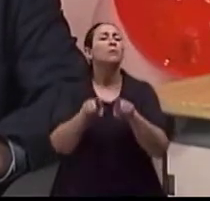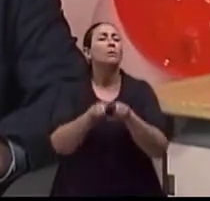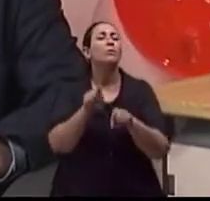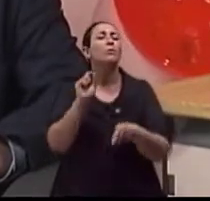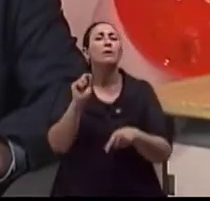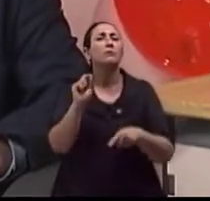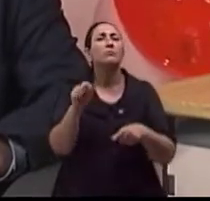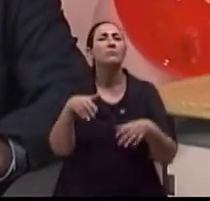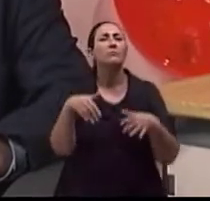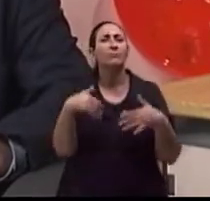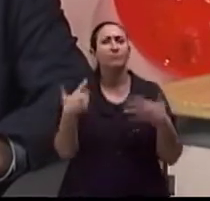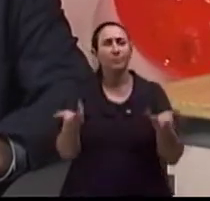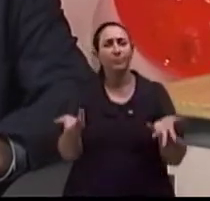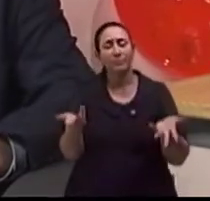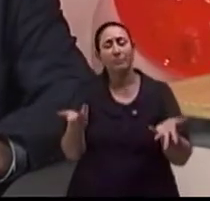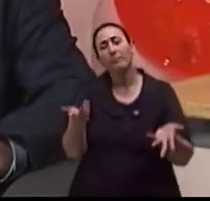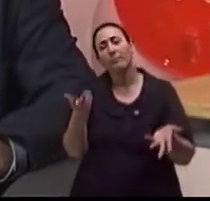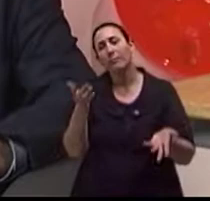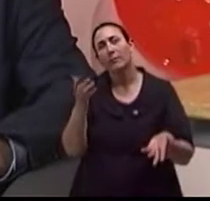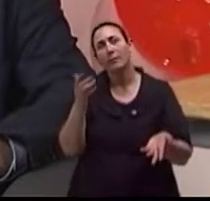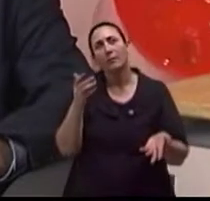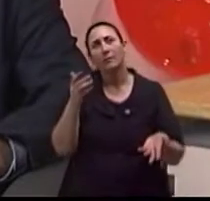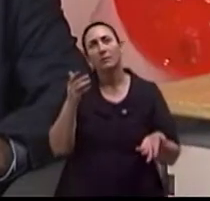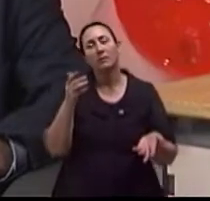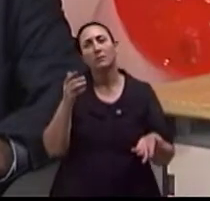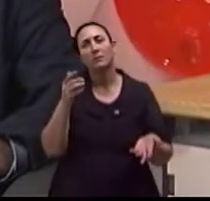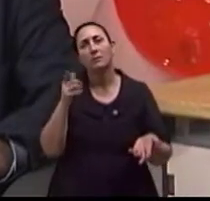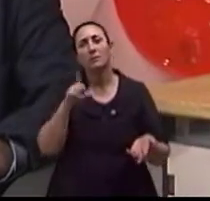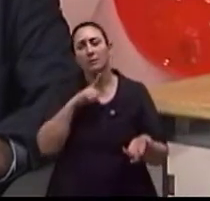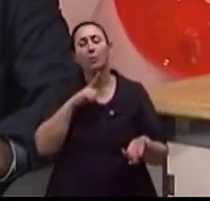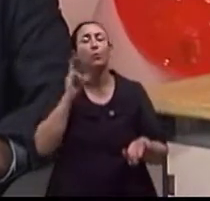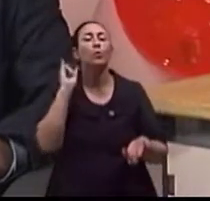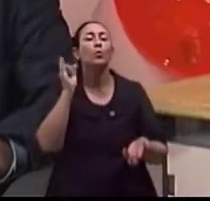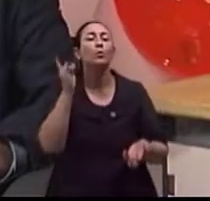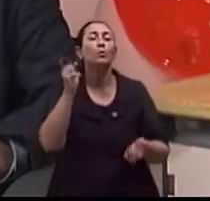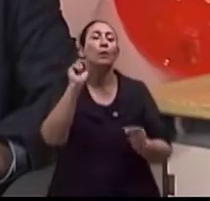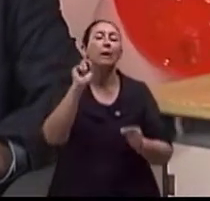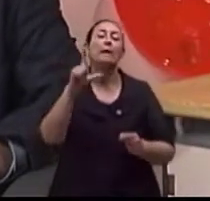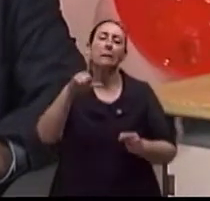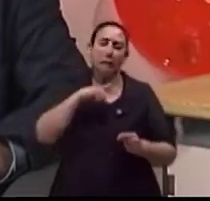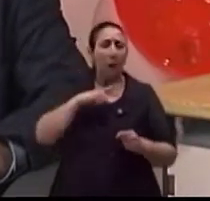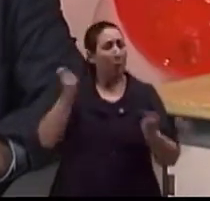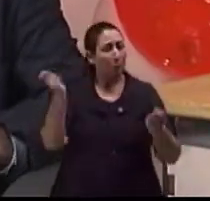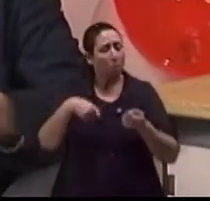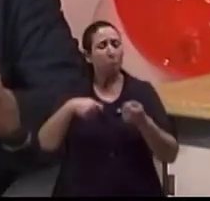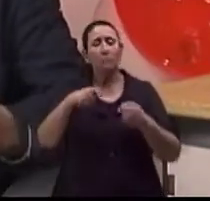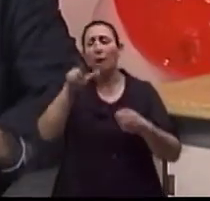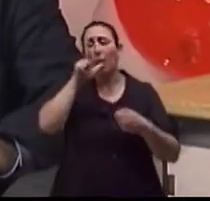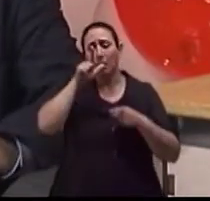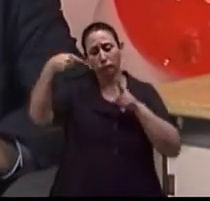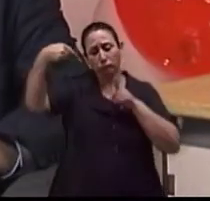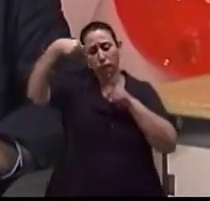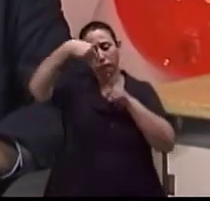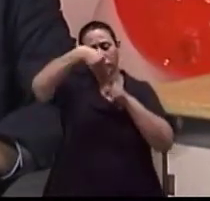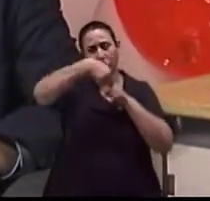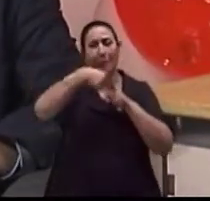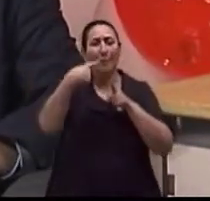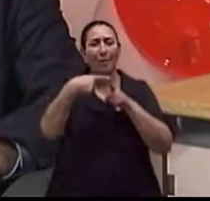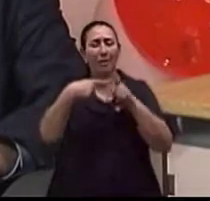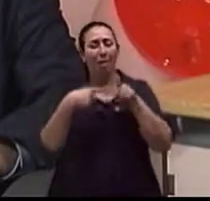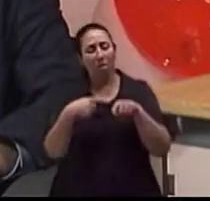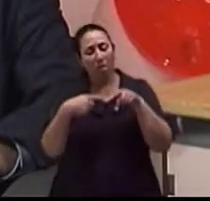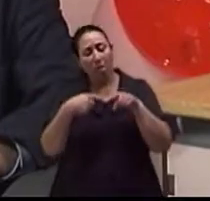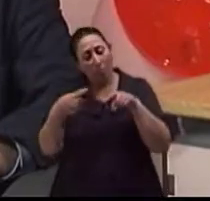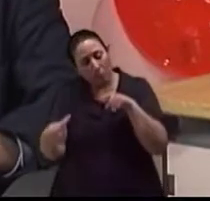mais de última Uma Última tentativa existe prótese peniana e muitos homens lidam